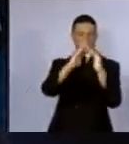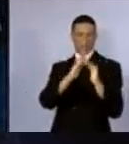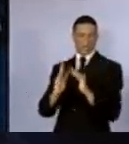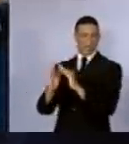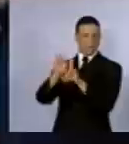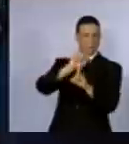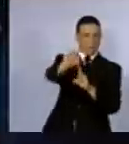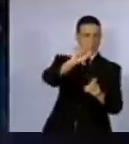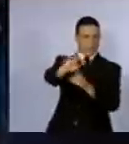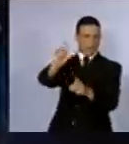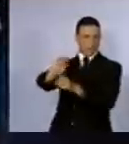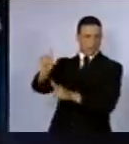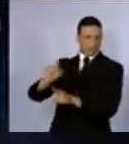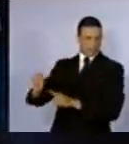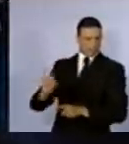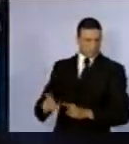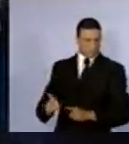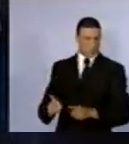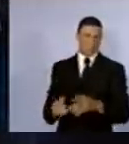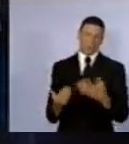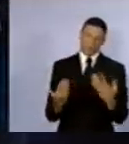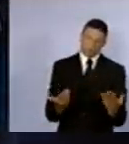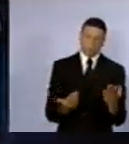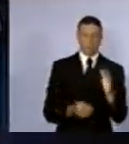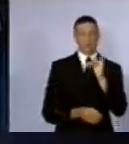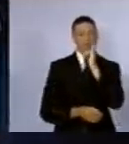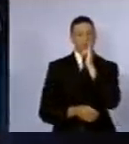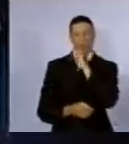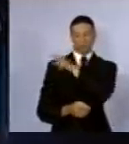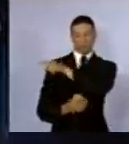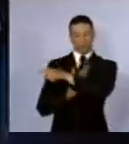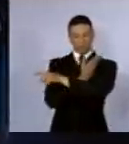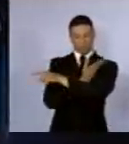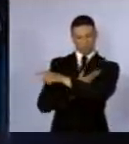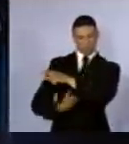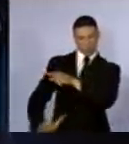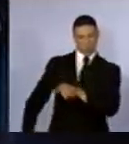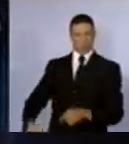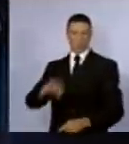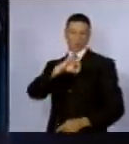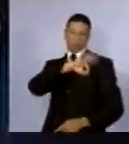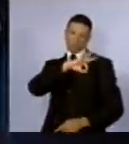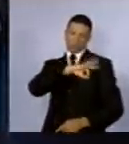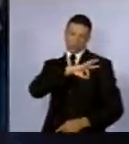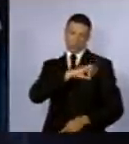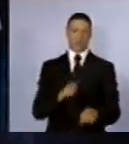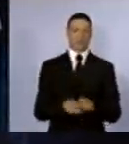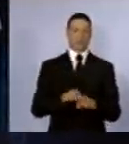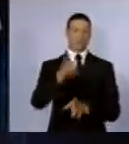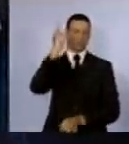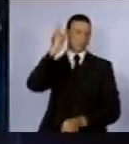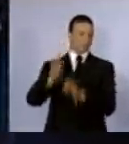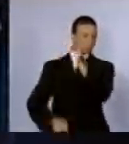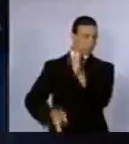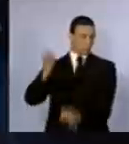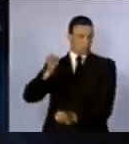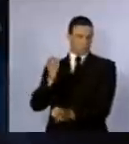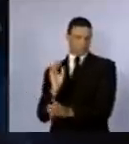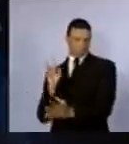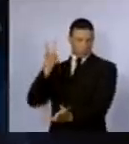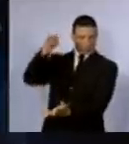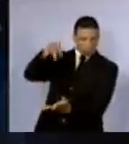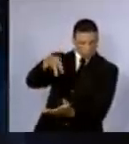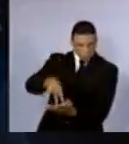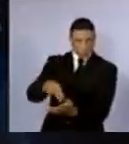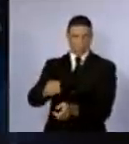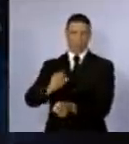de lá. E o máximo que as empresas poderiam fazer, claro, é acionar o poder público, a polícia, né, e a justiça para poder realmente tirar toda essa